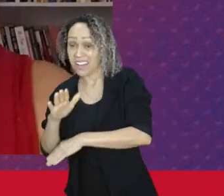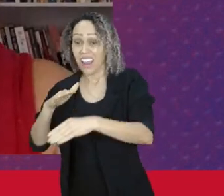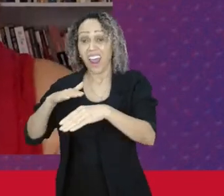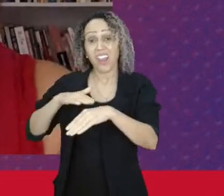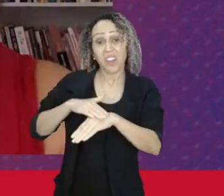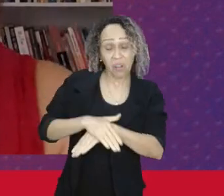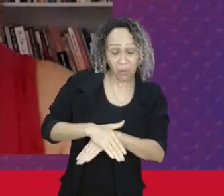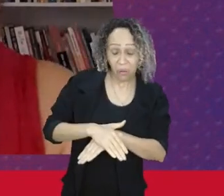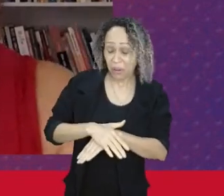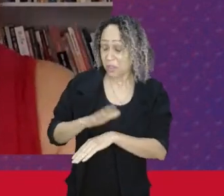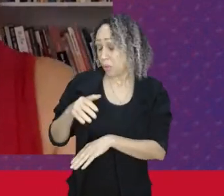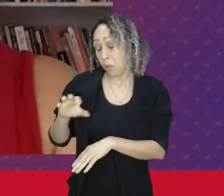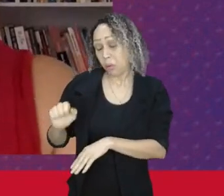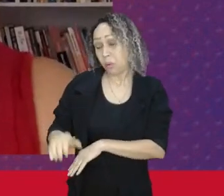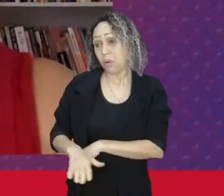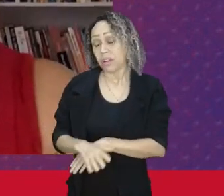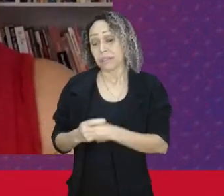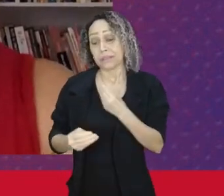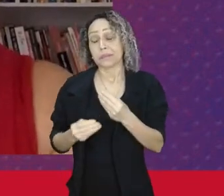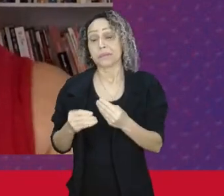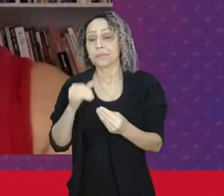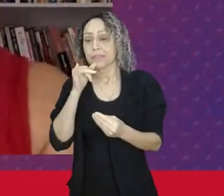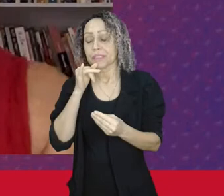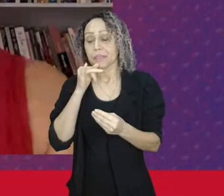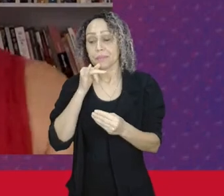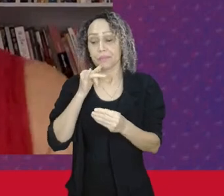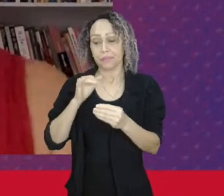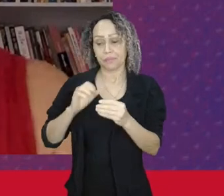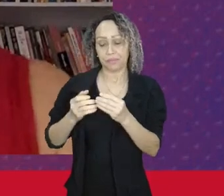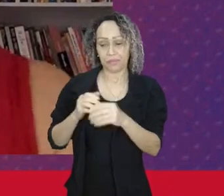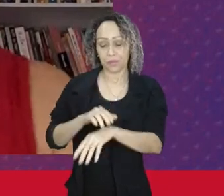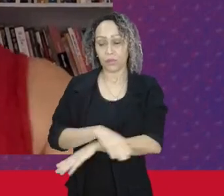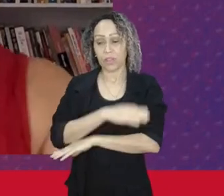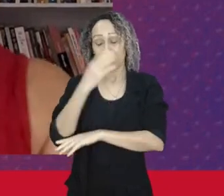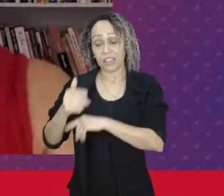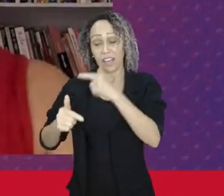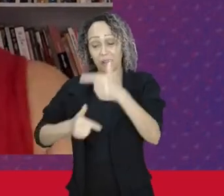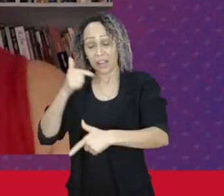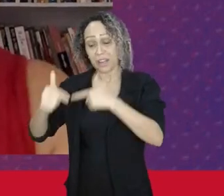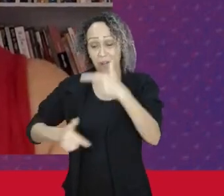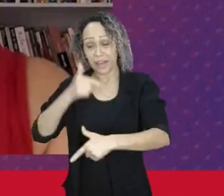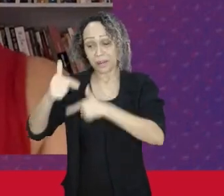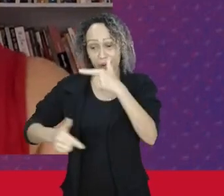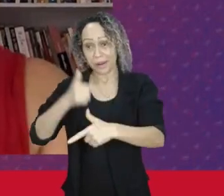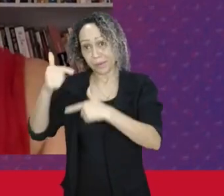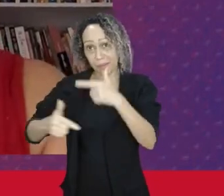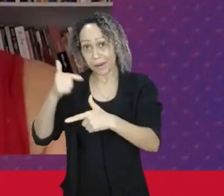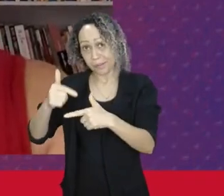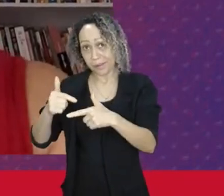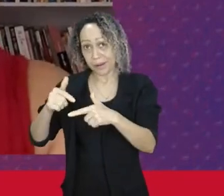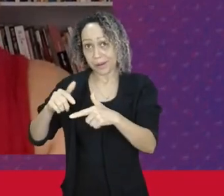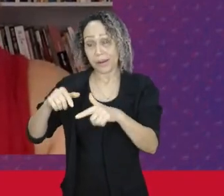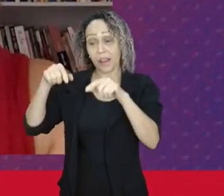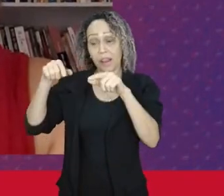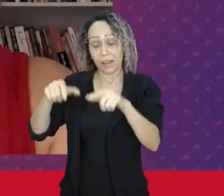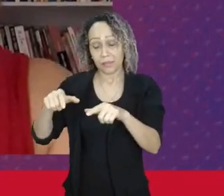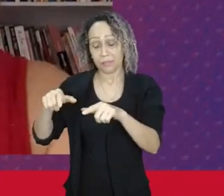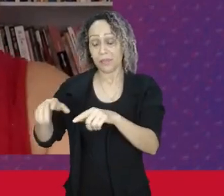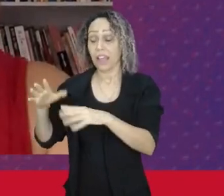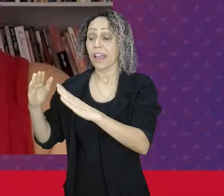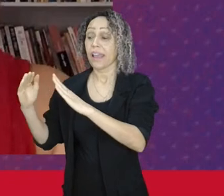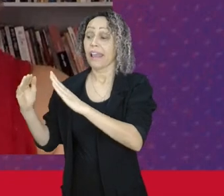trabalho reprodutivo. Elas são responsáveis pelo cuidado da casa e dos